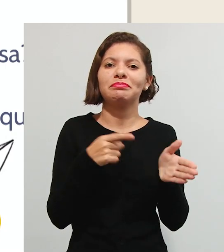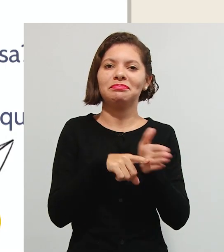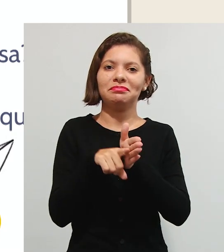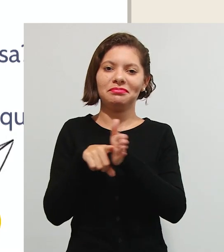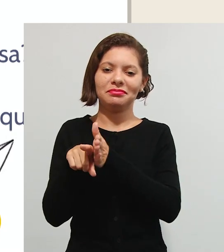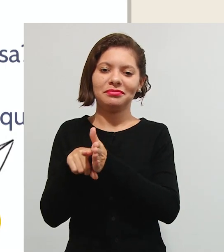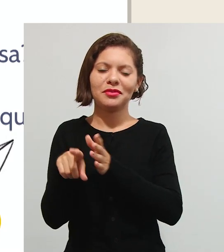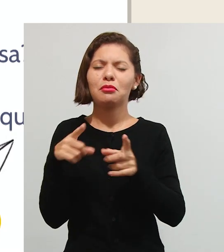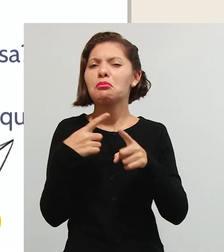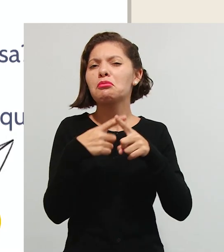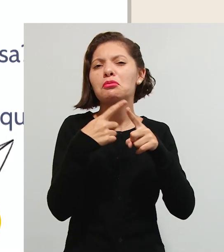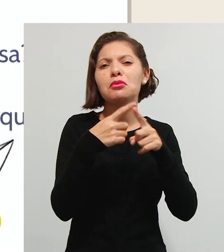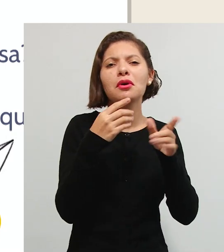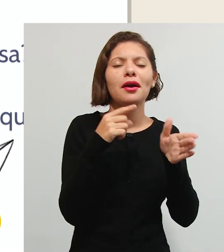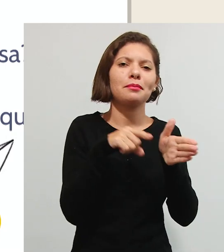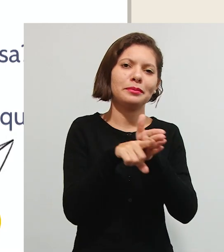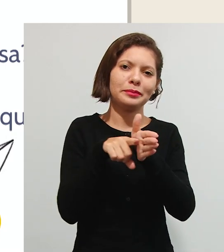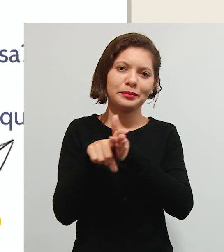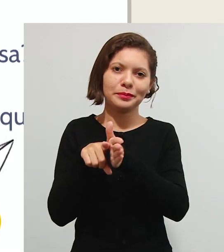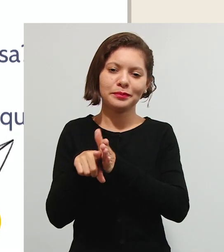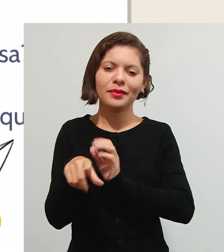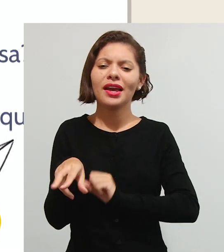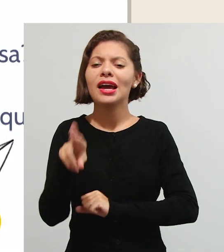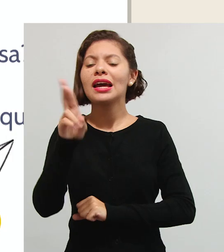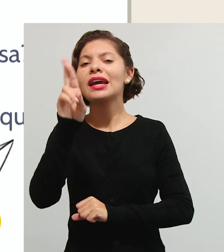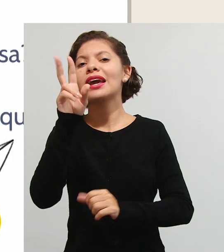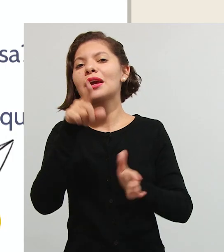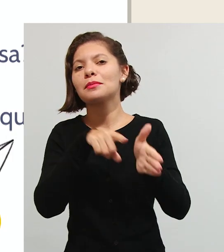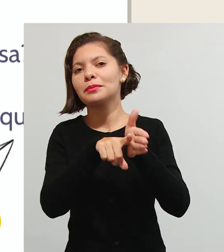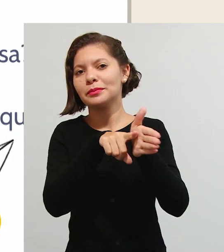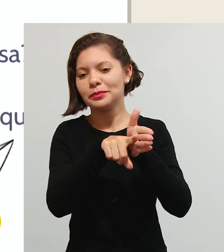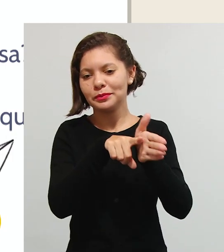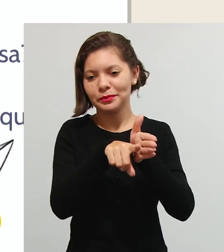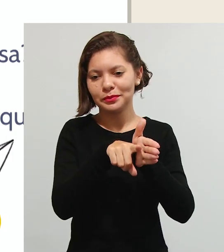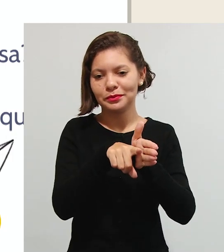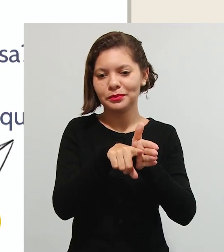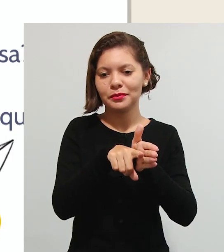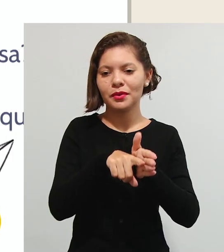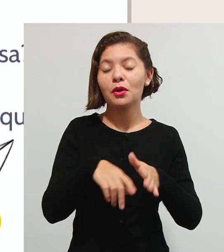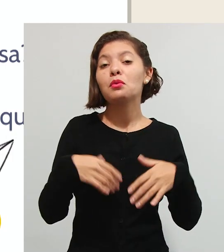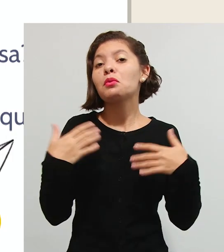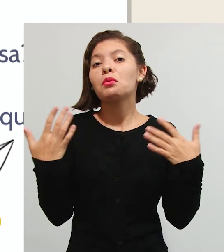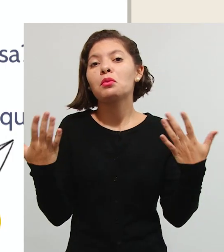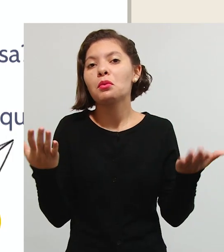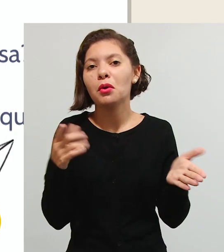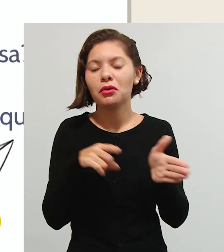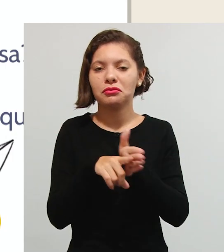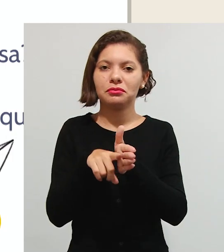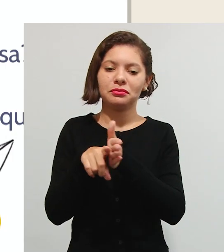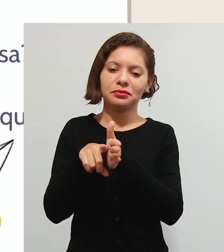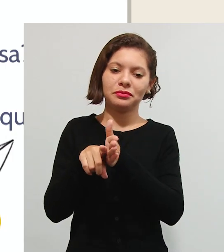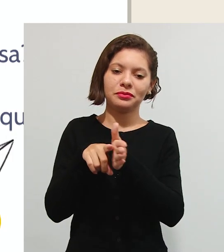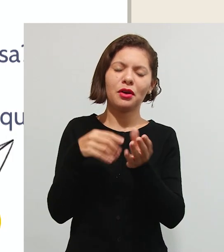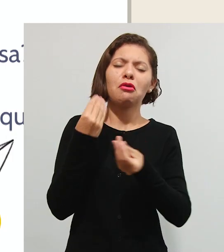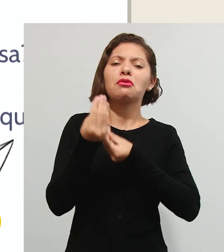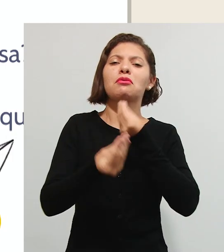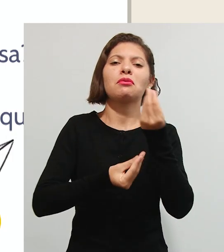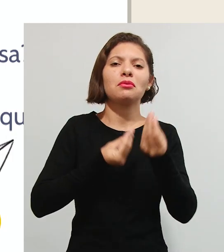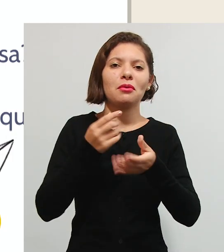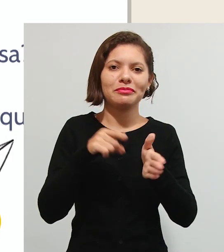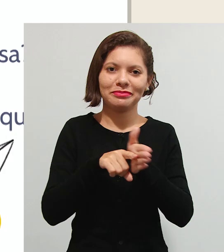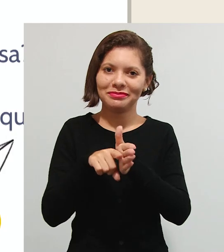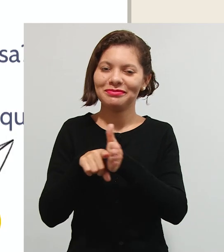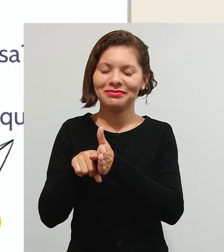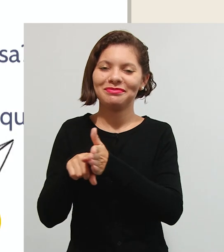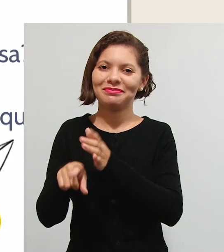pesquisa? Por que fazer pesquisa? Quem vai fazer a pesquisa? Quando se faz pesquisa? E como que